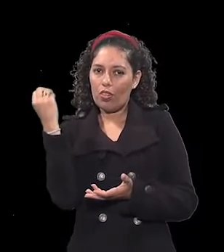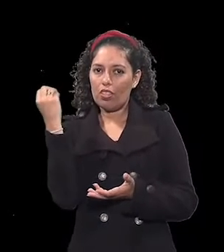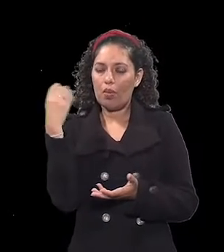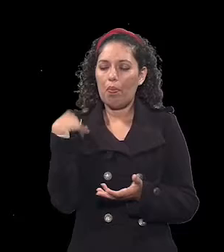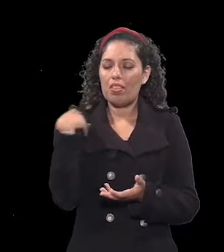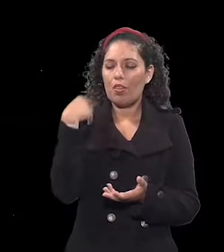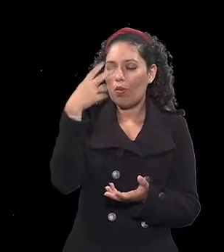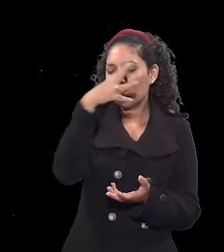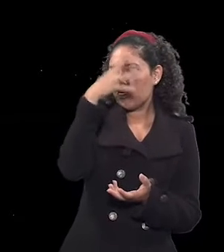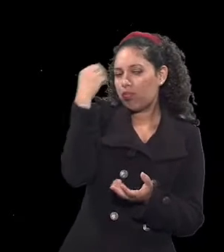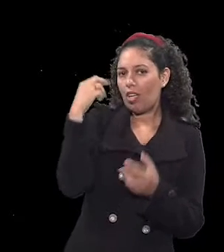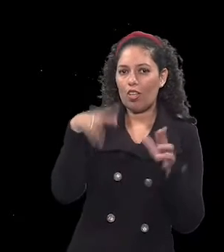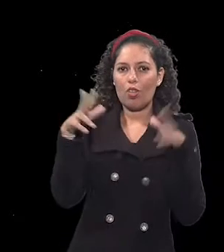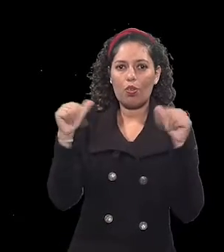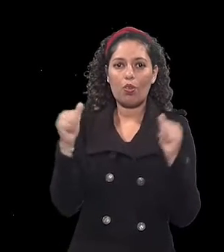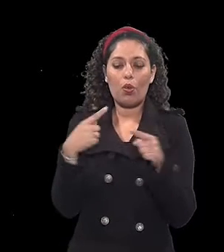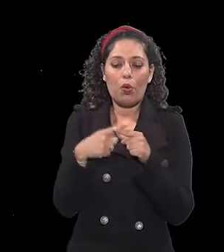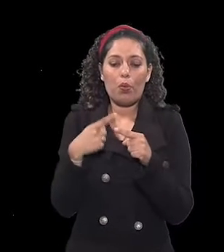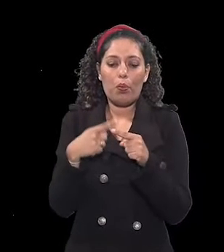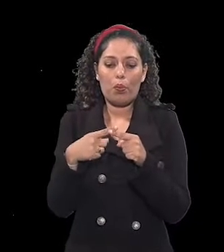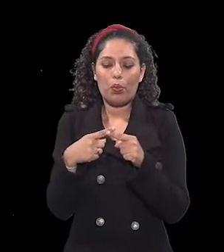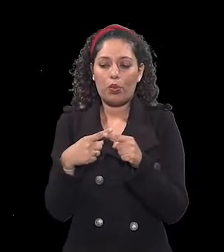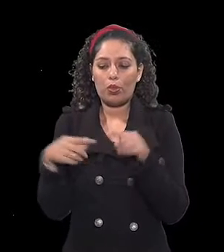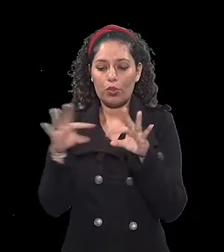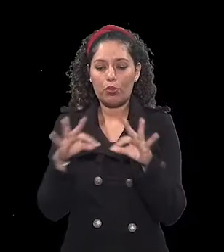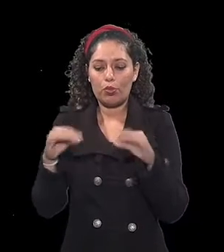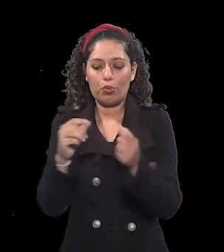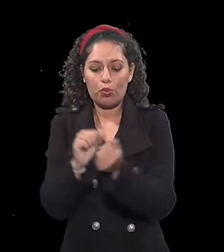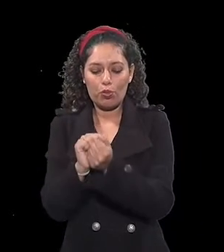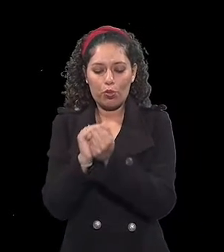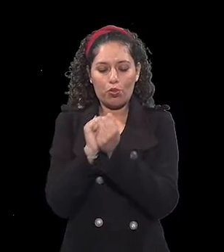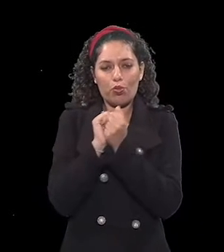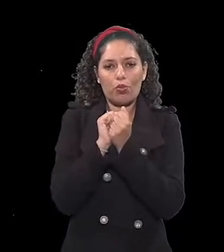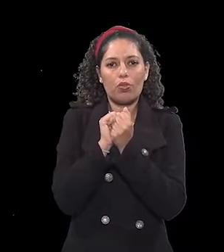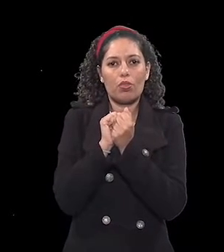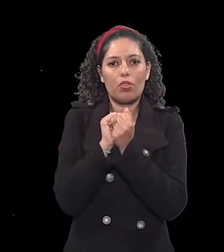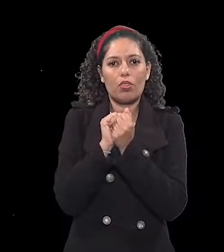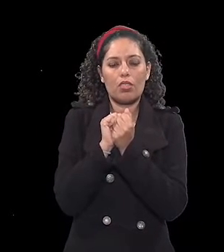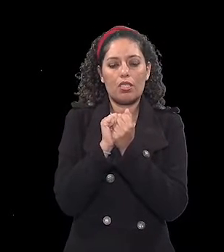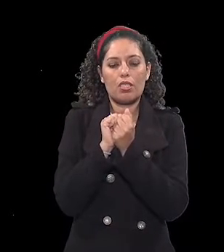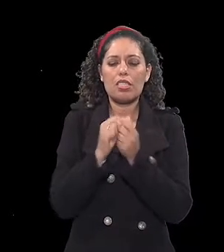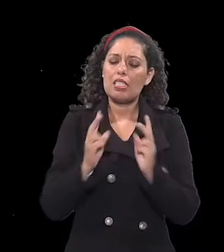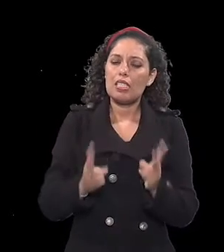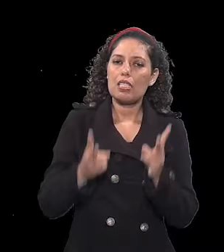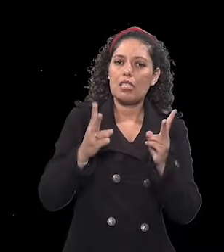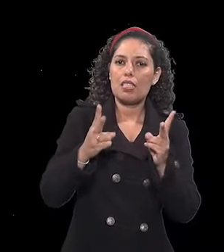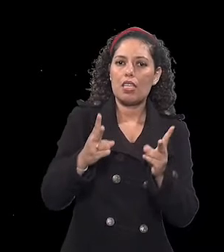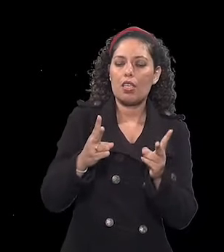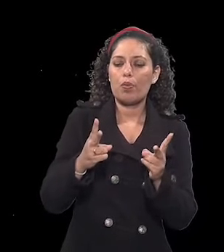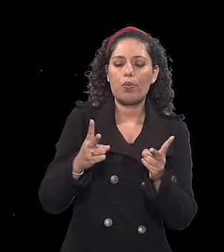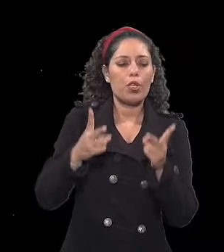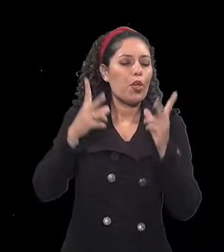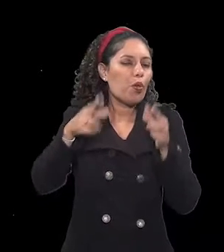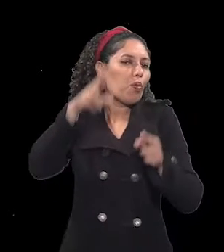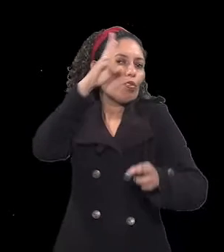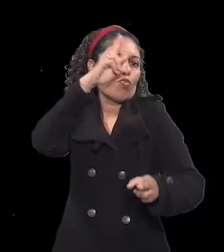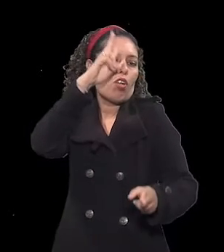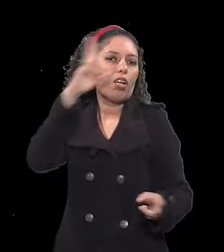da memória, porque a briga nos bailes vem acontecer, será sempre aquela